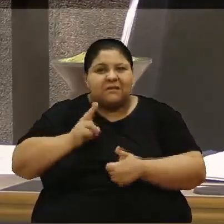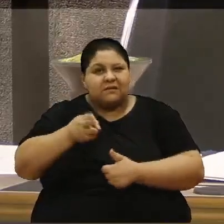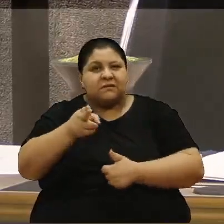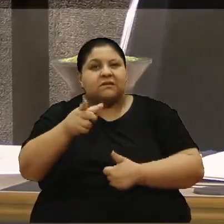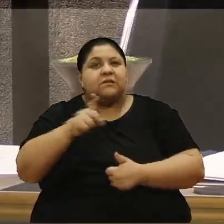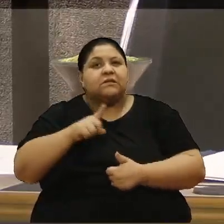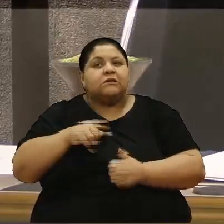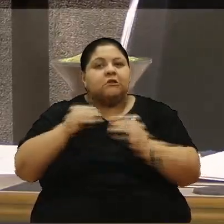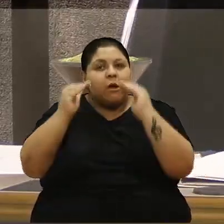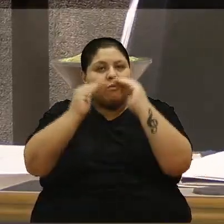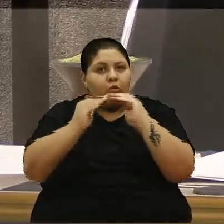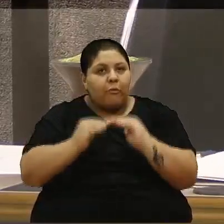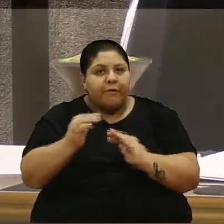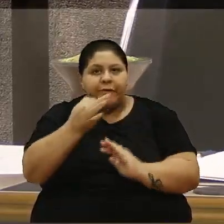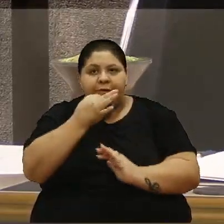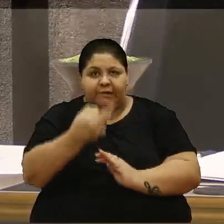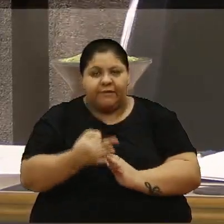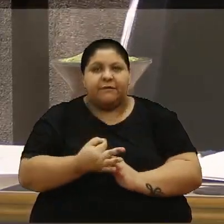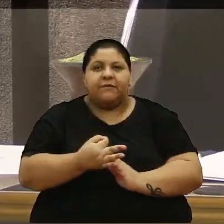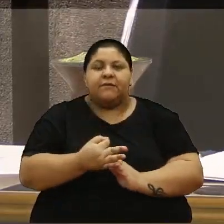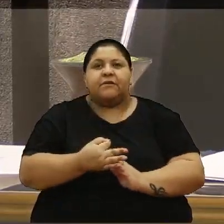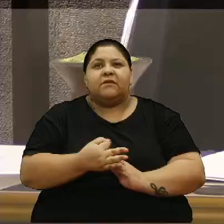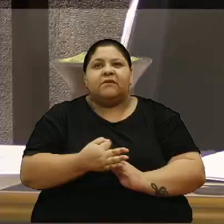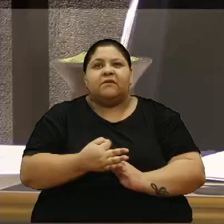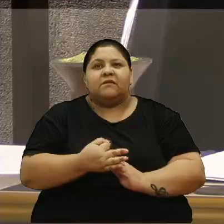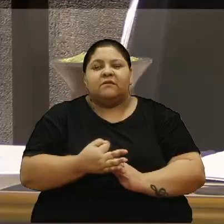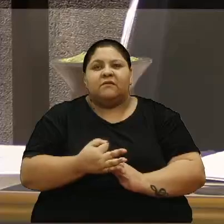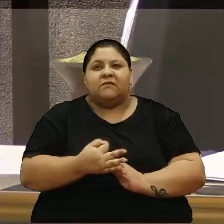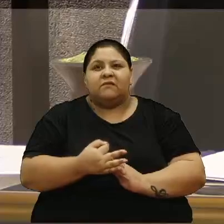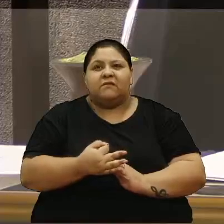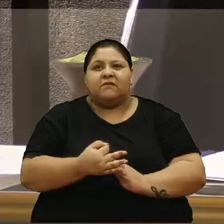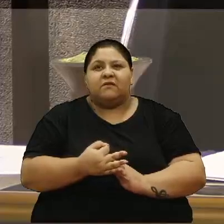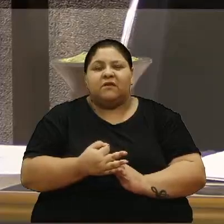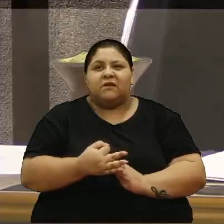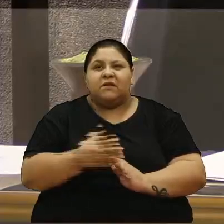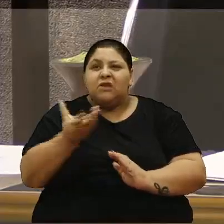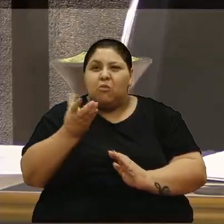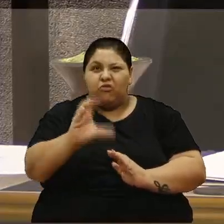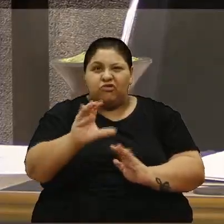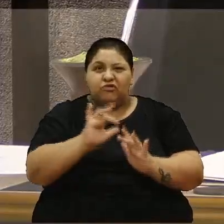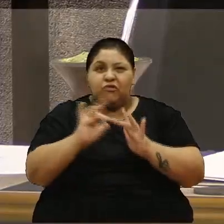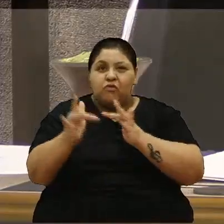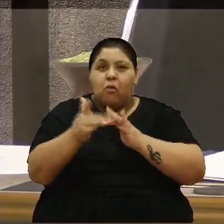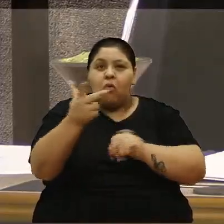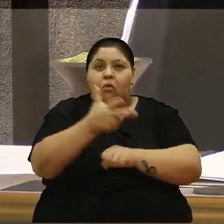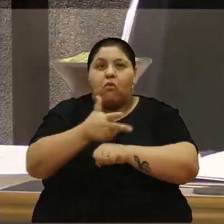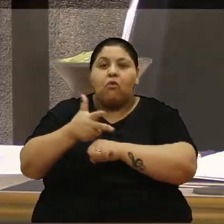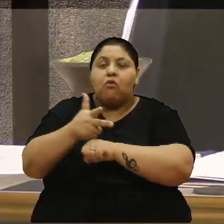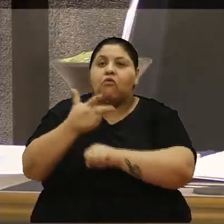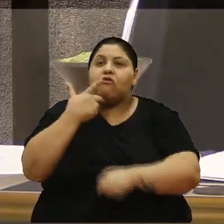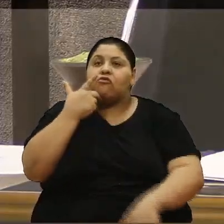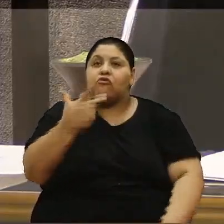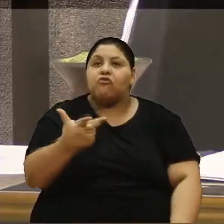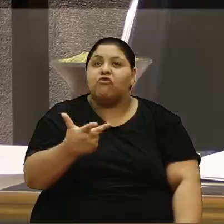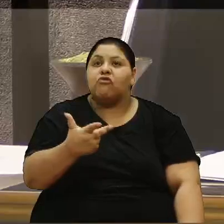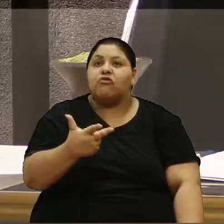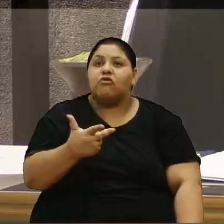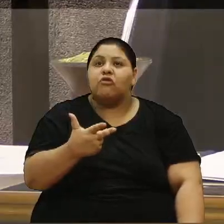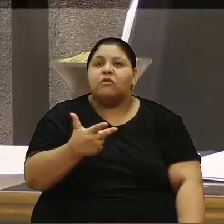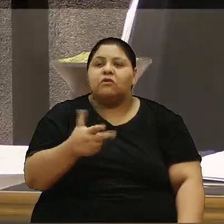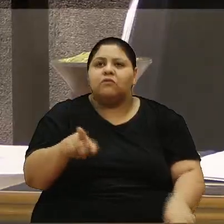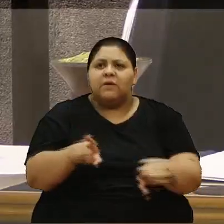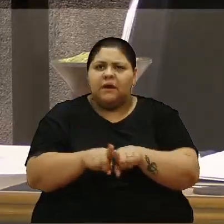temos convergências. Eu até, não faz muito tempo, a gente postou também nas redes sociais um vídeo falando sobre essa questão dos blisters,